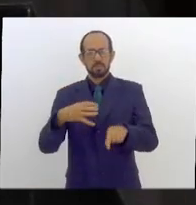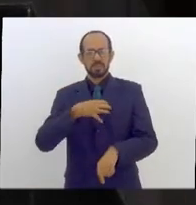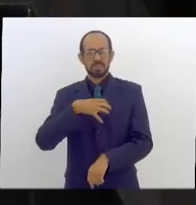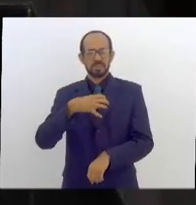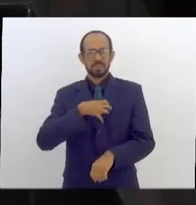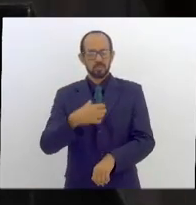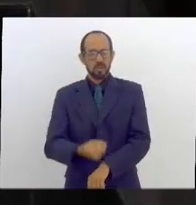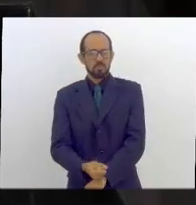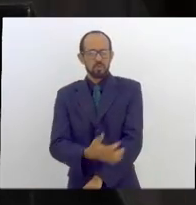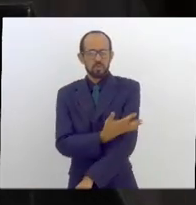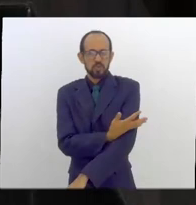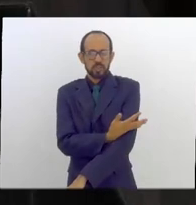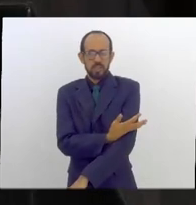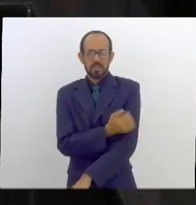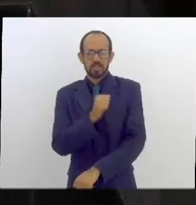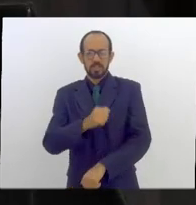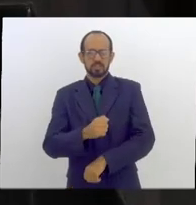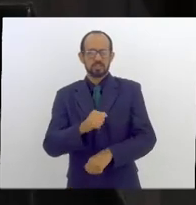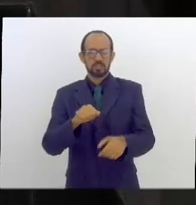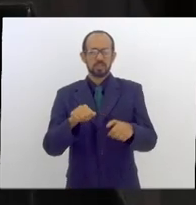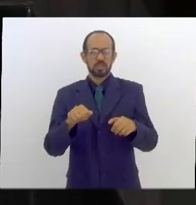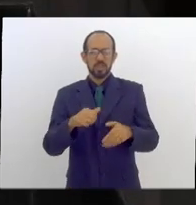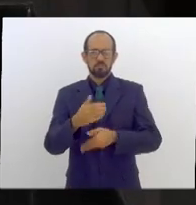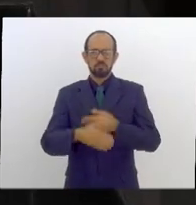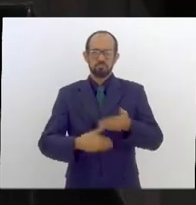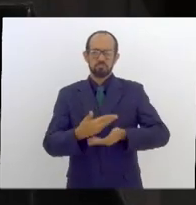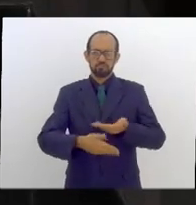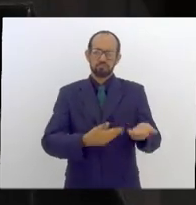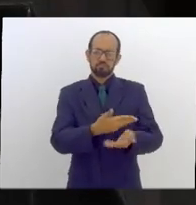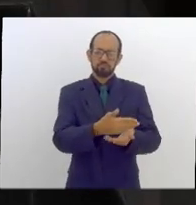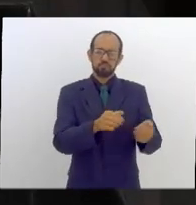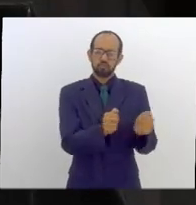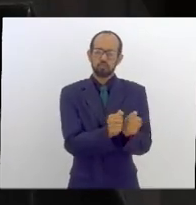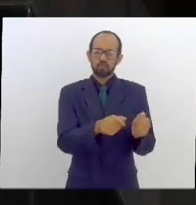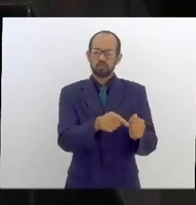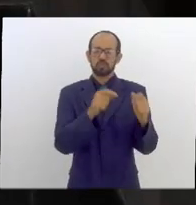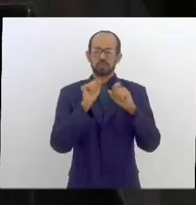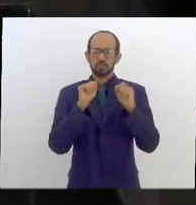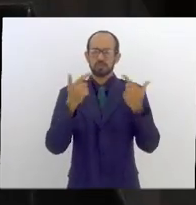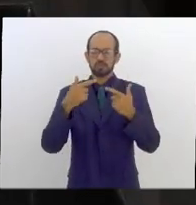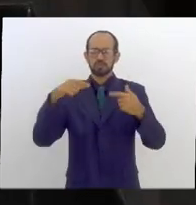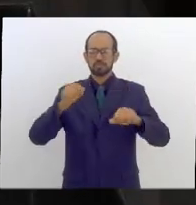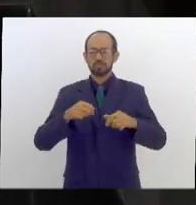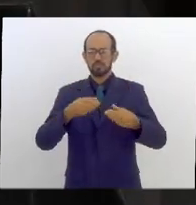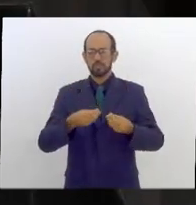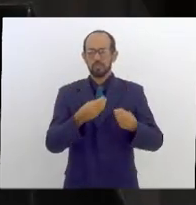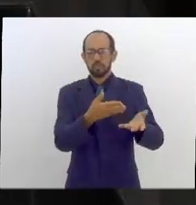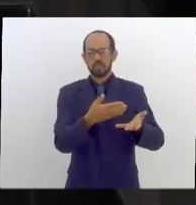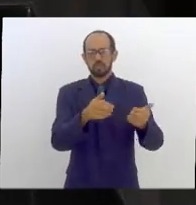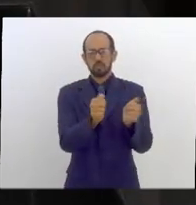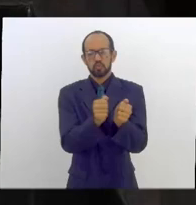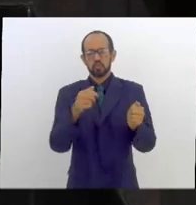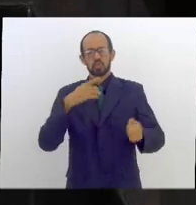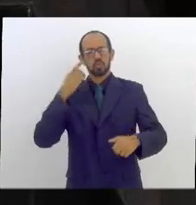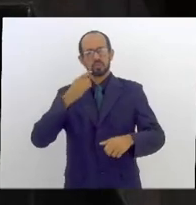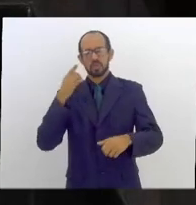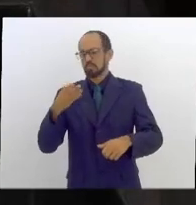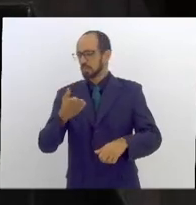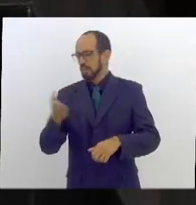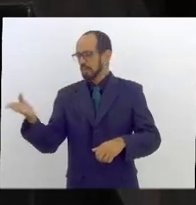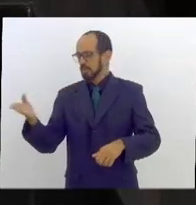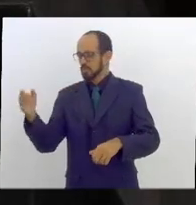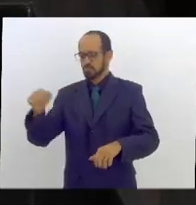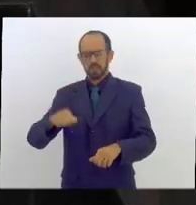muito emocionada de poder fazer parte dessa Assembleia e poder estar ofertando, junto com meus companheiros, essas honrarias do